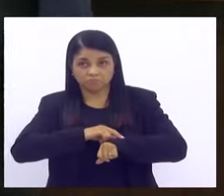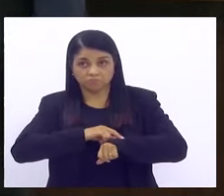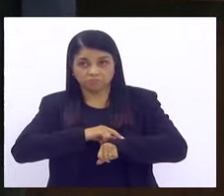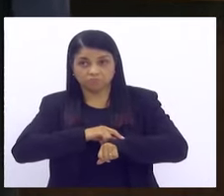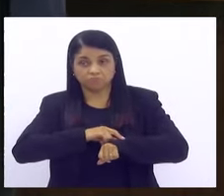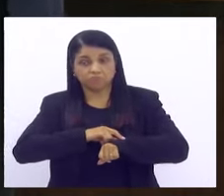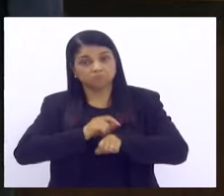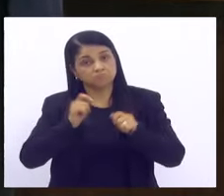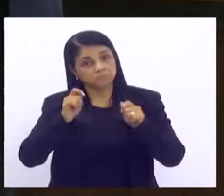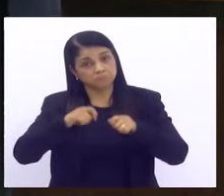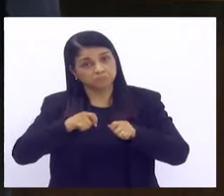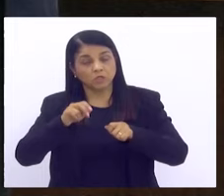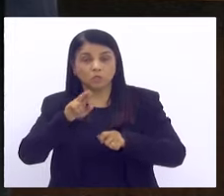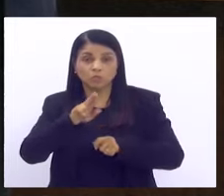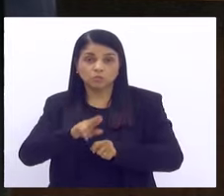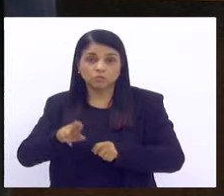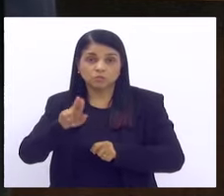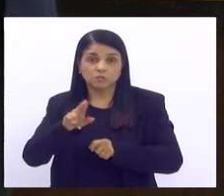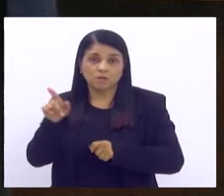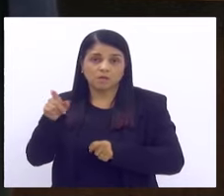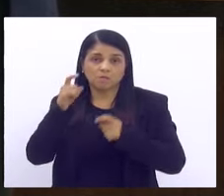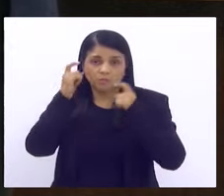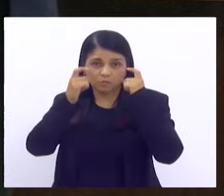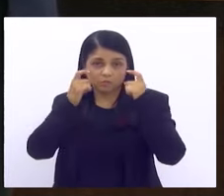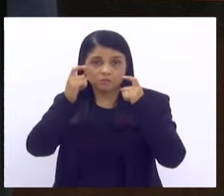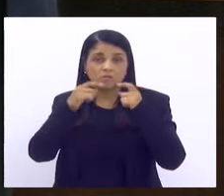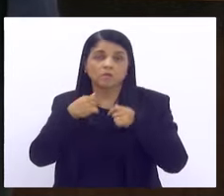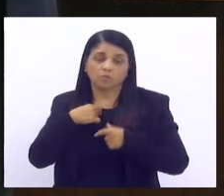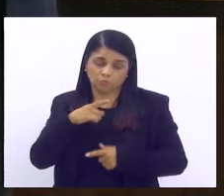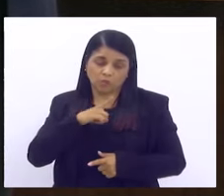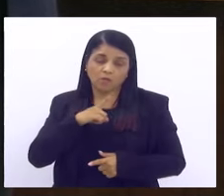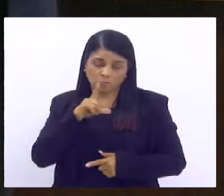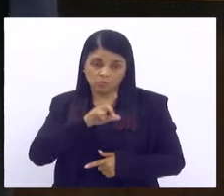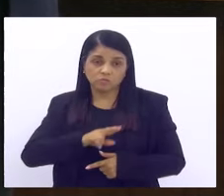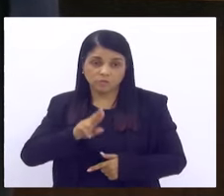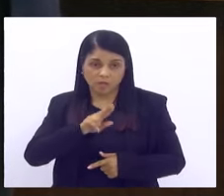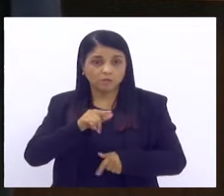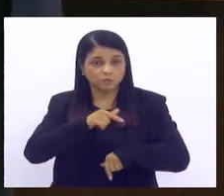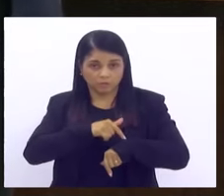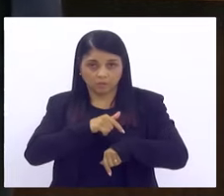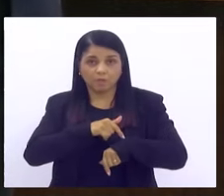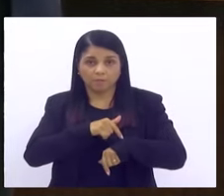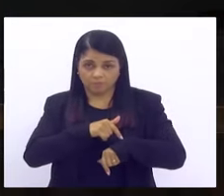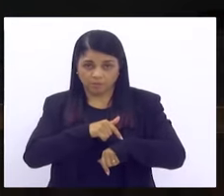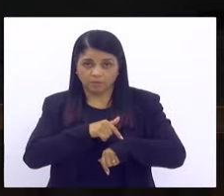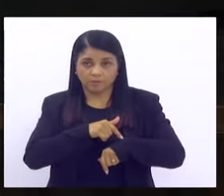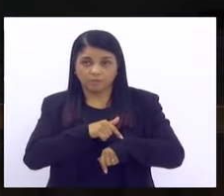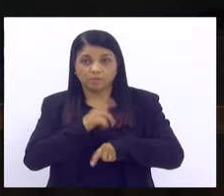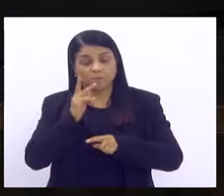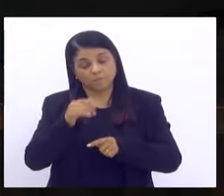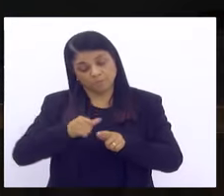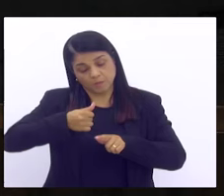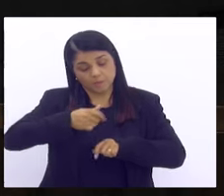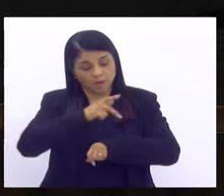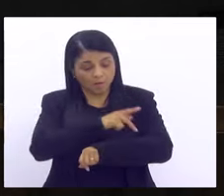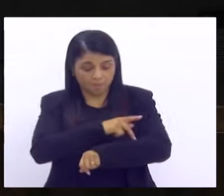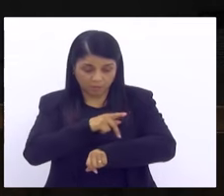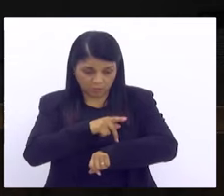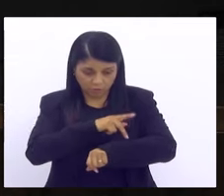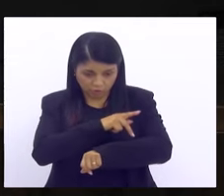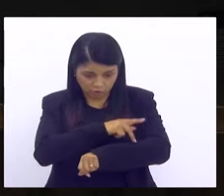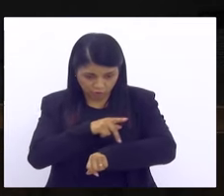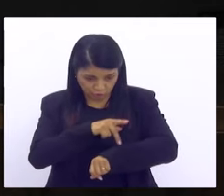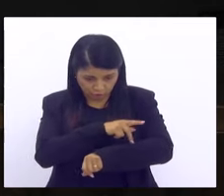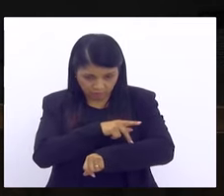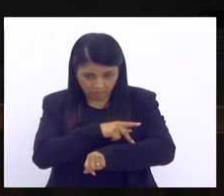mesa poderia começar a usar, já que a preocupação com eu tenho tempo... usado, deputada, mas aí eu tenho mas usado a primeira pedagogia. Depois, quando não funciona